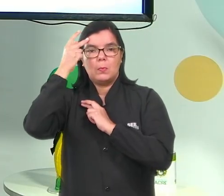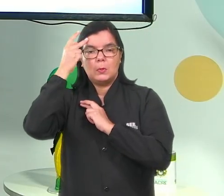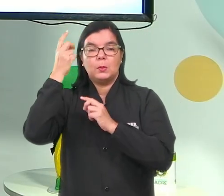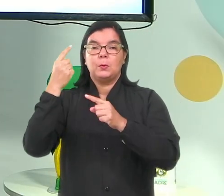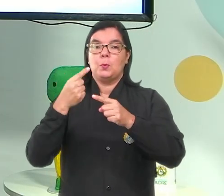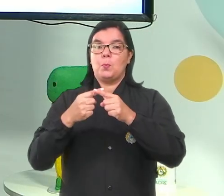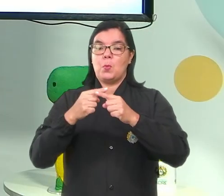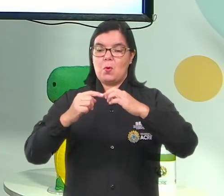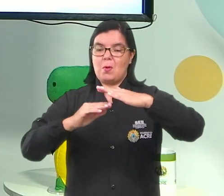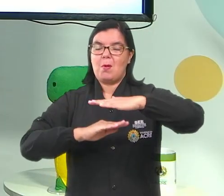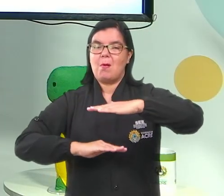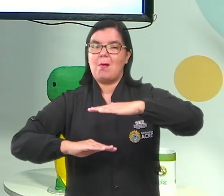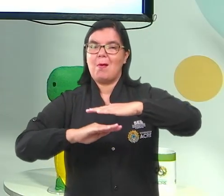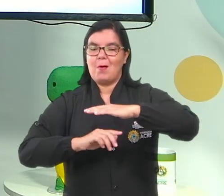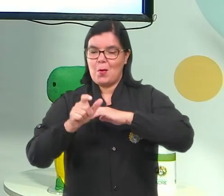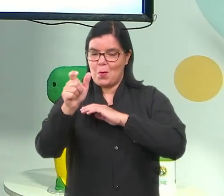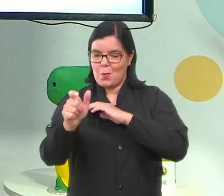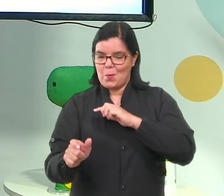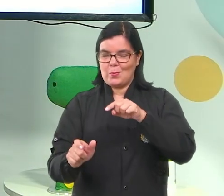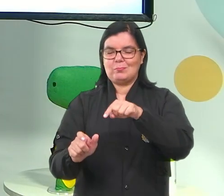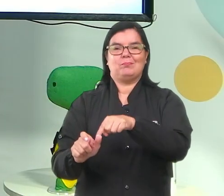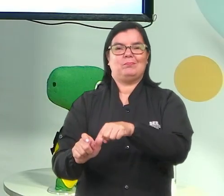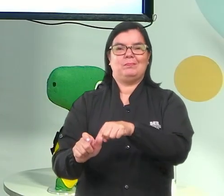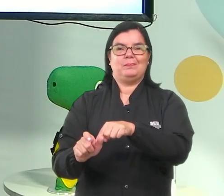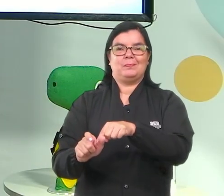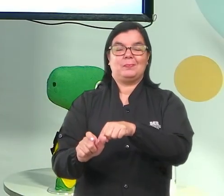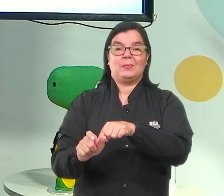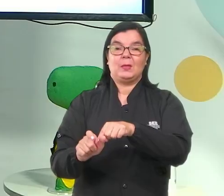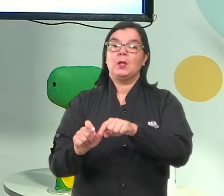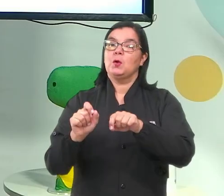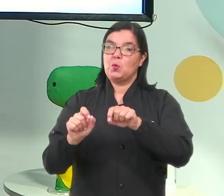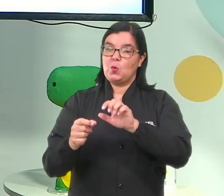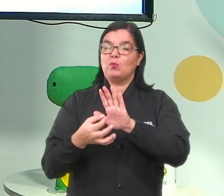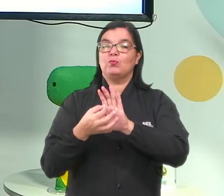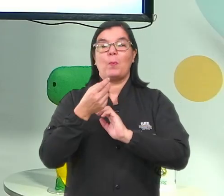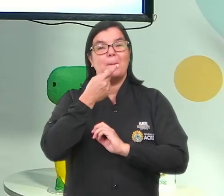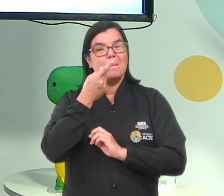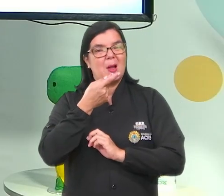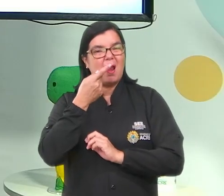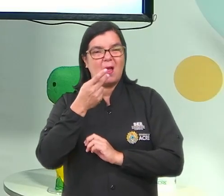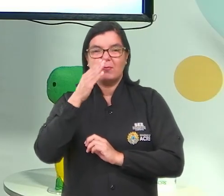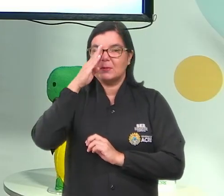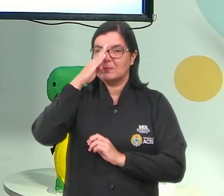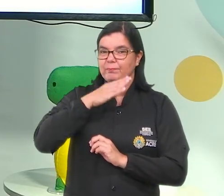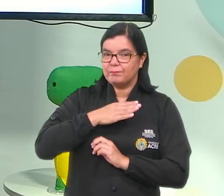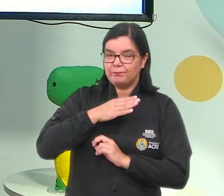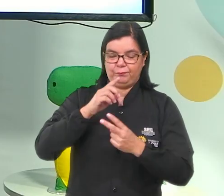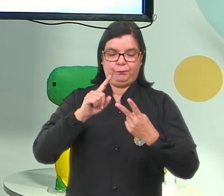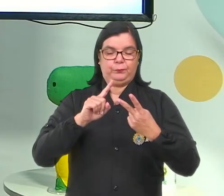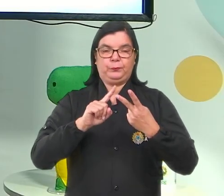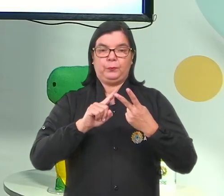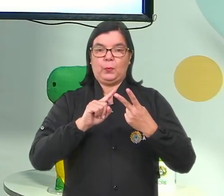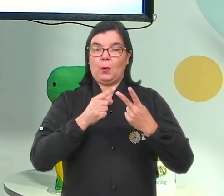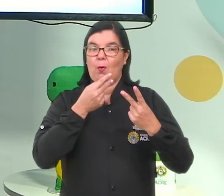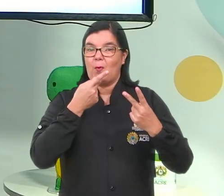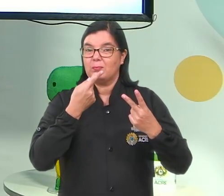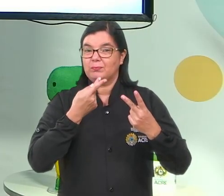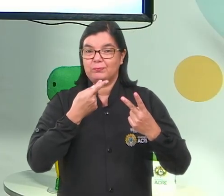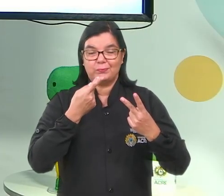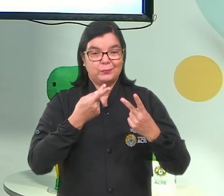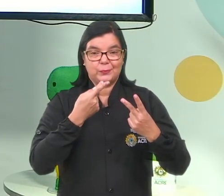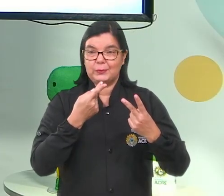você inferioriza o outro com comentários bem cruéis, com comentários que